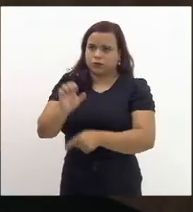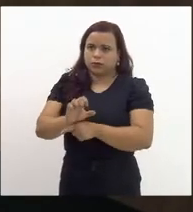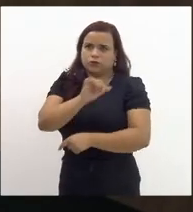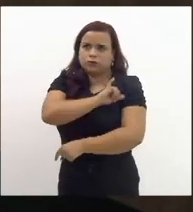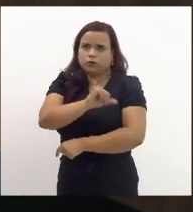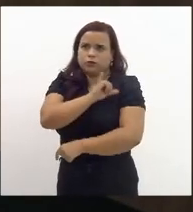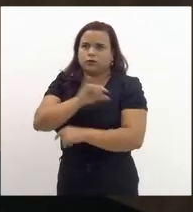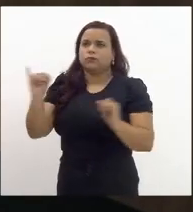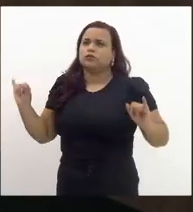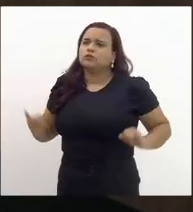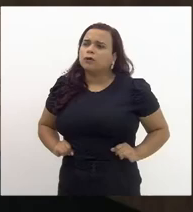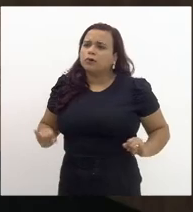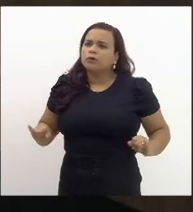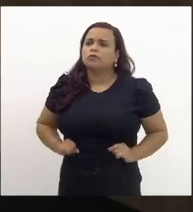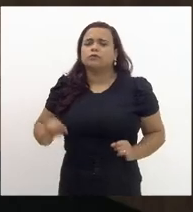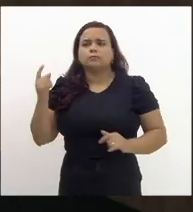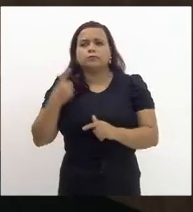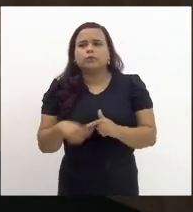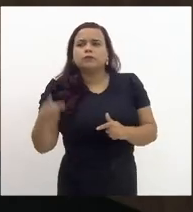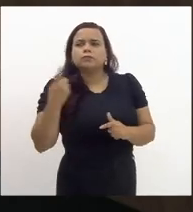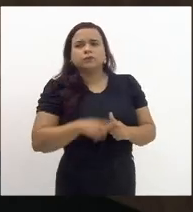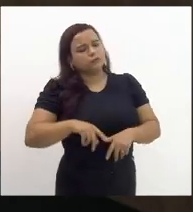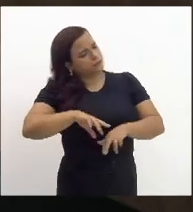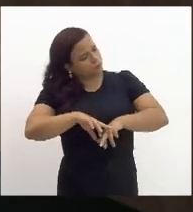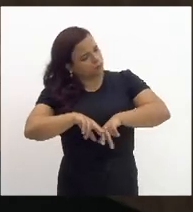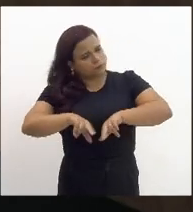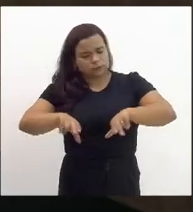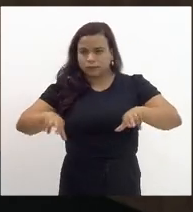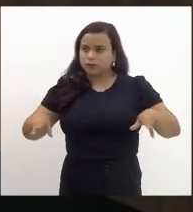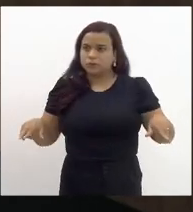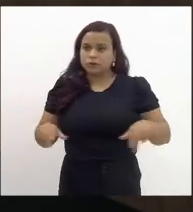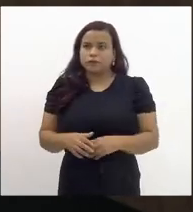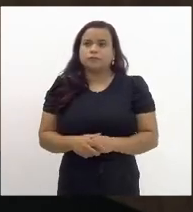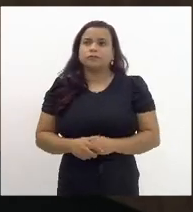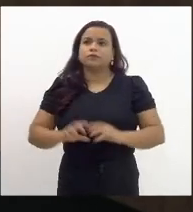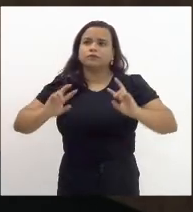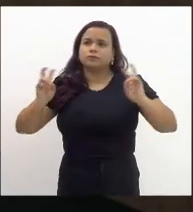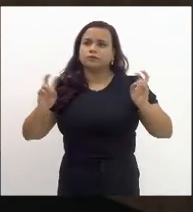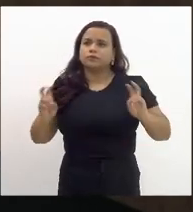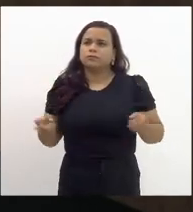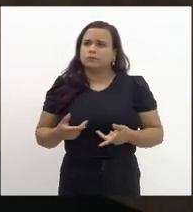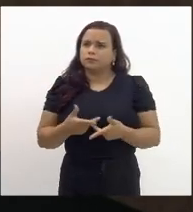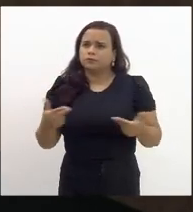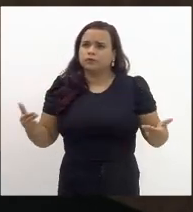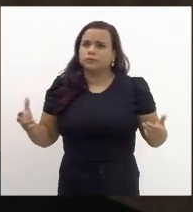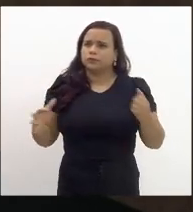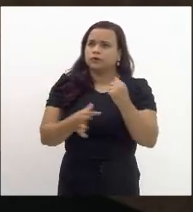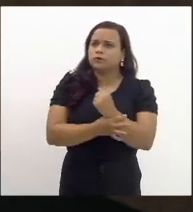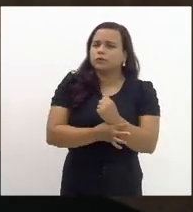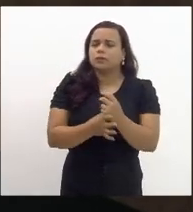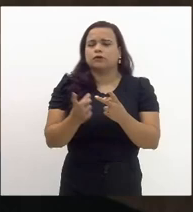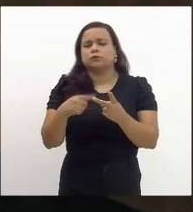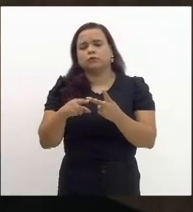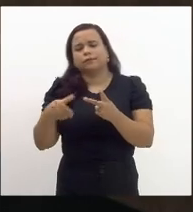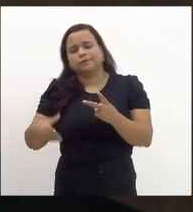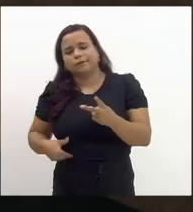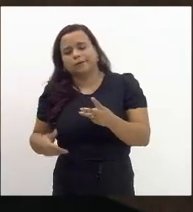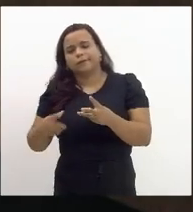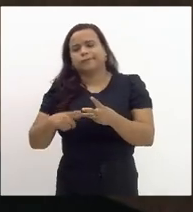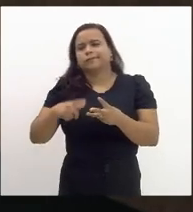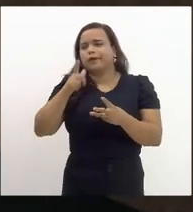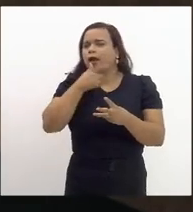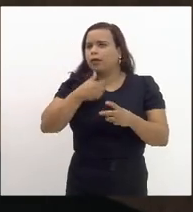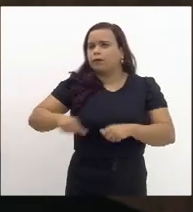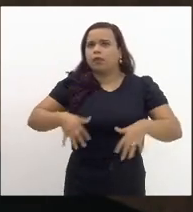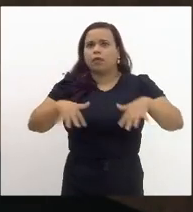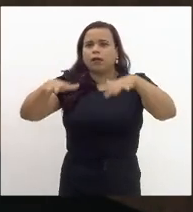tão atingido, com tantas questões, com tantas coisas, tantos problemas, problemas de segurança, problemas de fome, problemas de enchente,